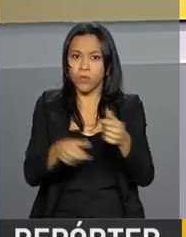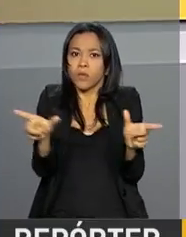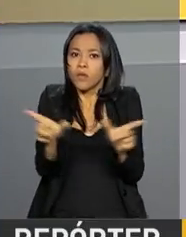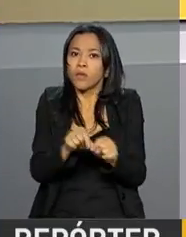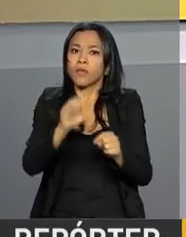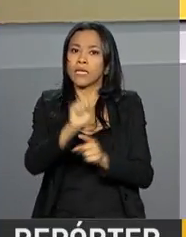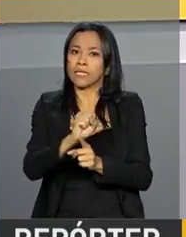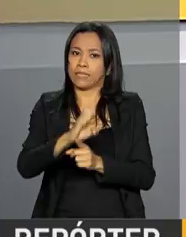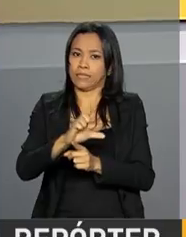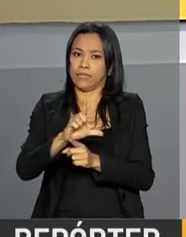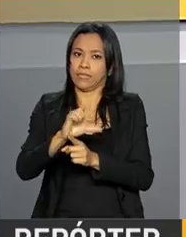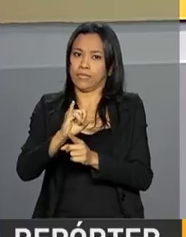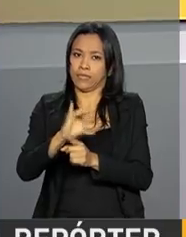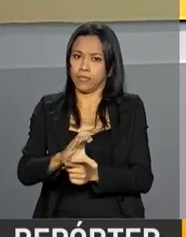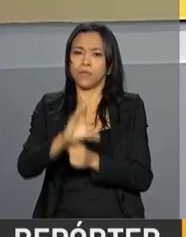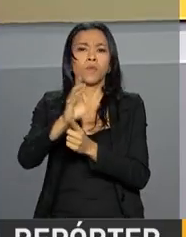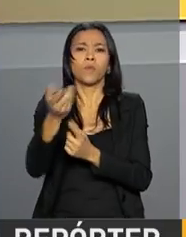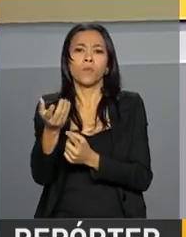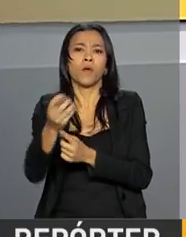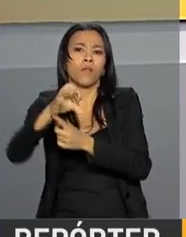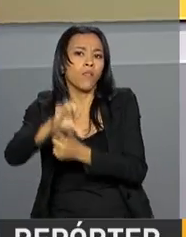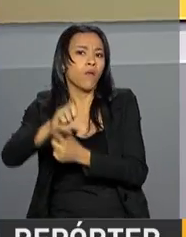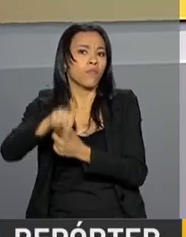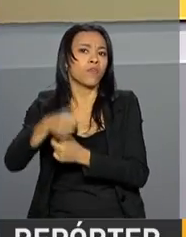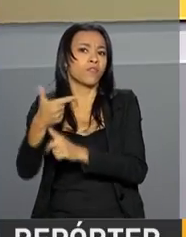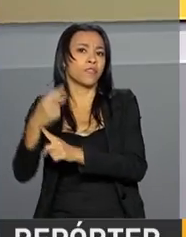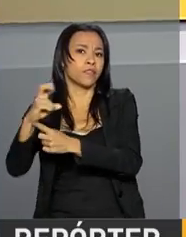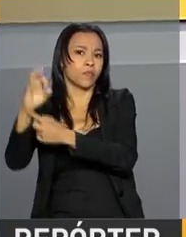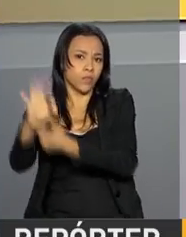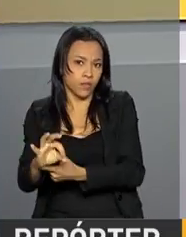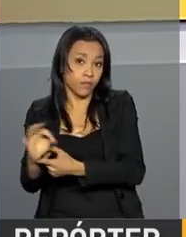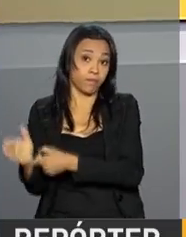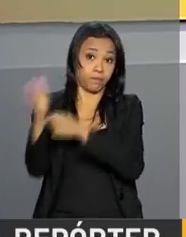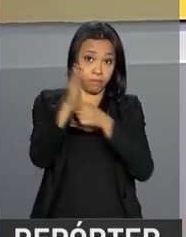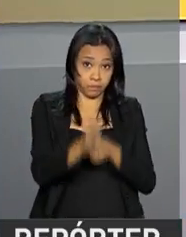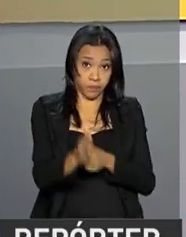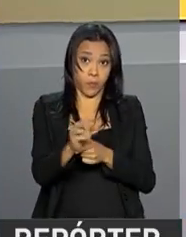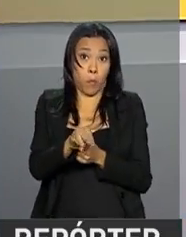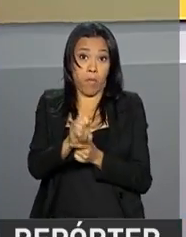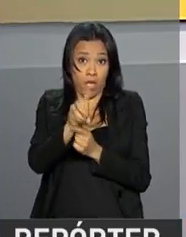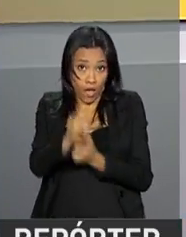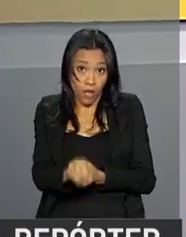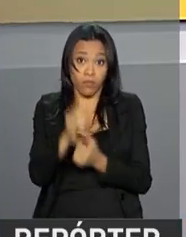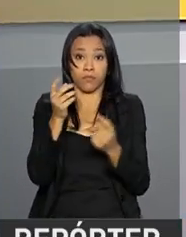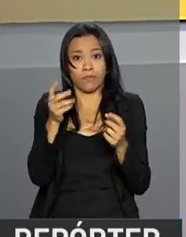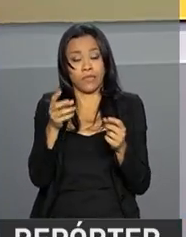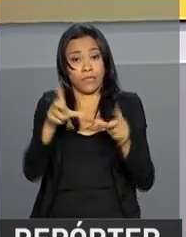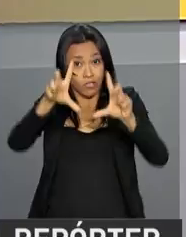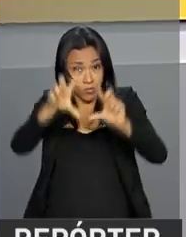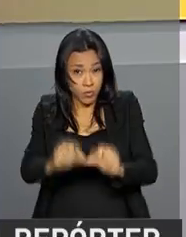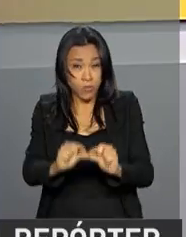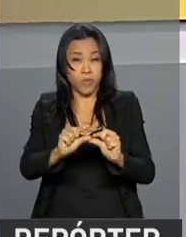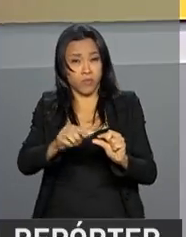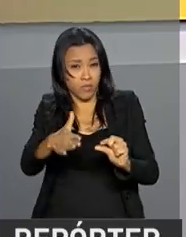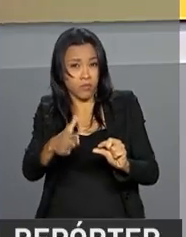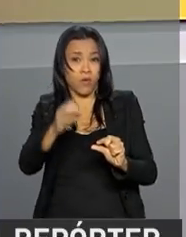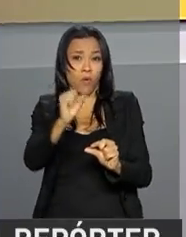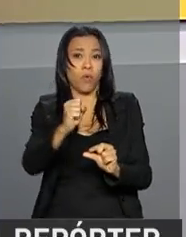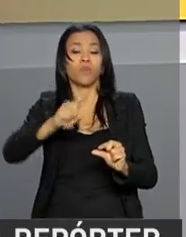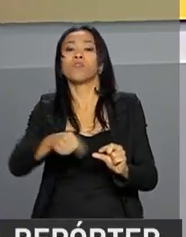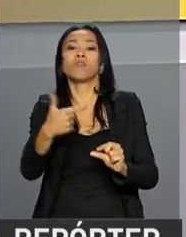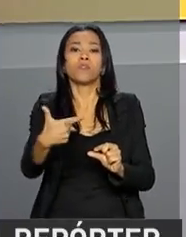que está em 9,25 por cento a expectativa do mercado é que a taxa caia para algo próximo de